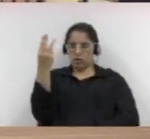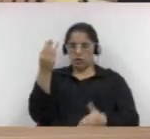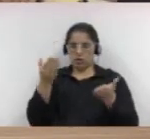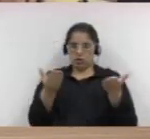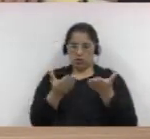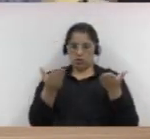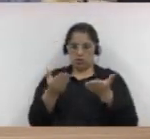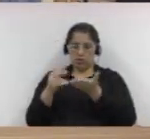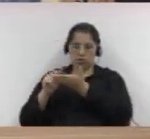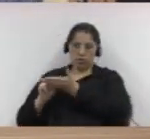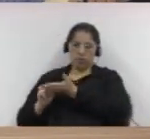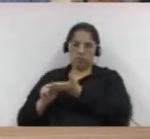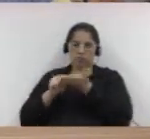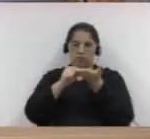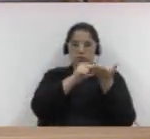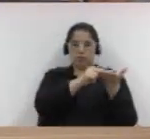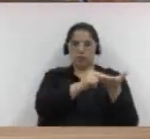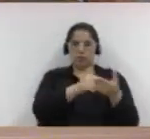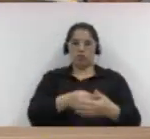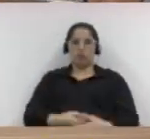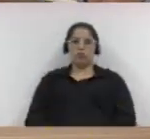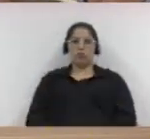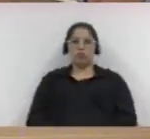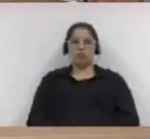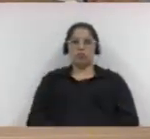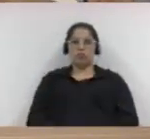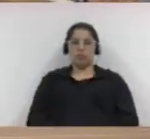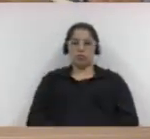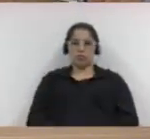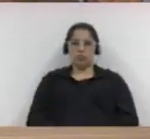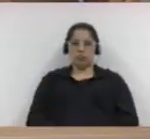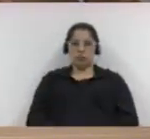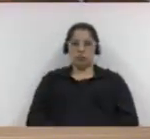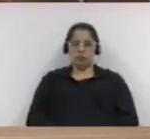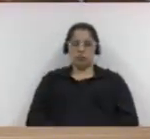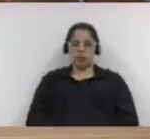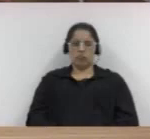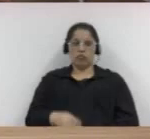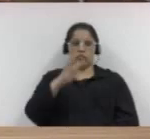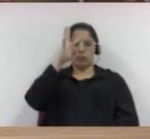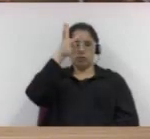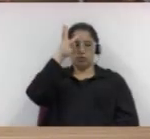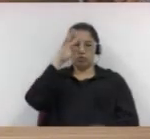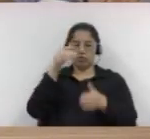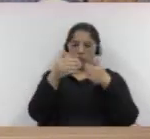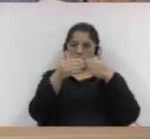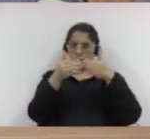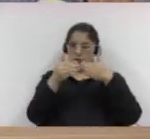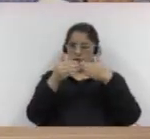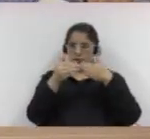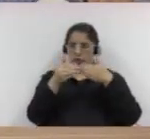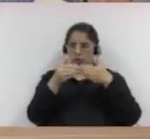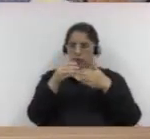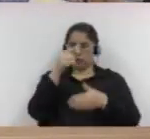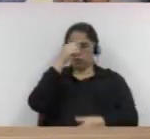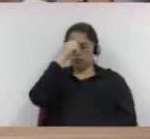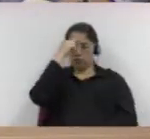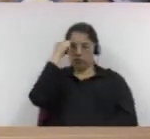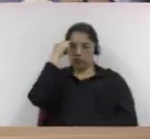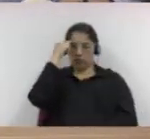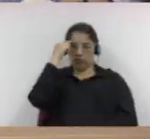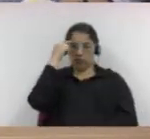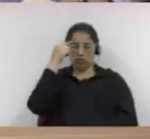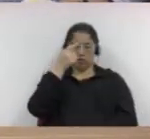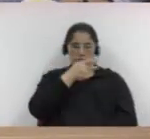Encaminhe-se às comissões. Requerimento. Uma questão de ordem do vereador Dr. Júlio. Senhor presidente,